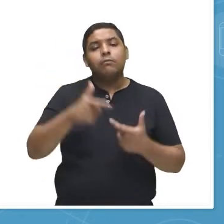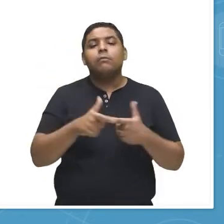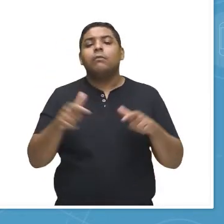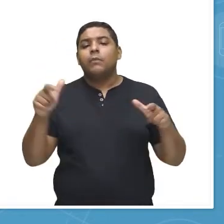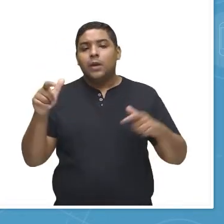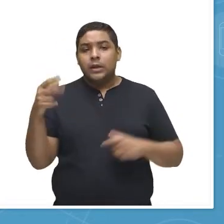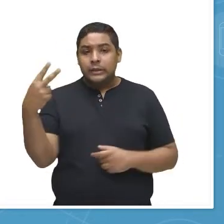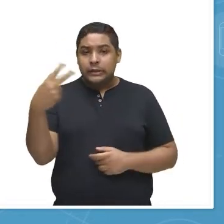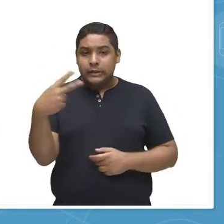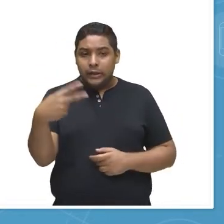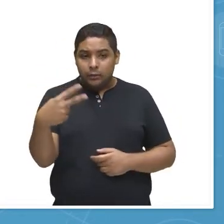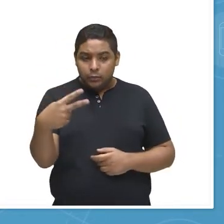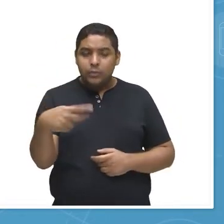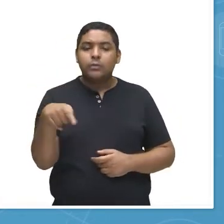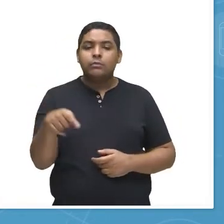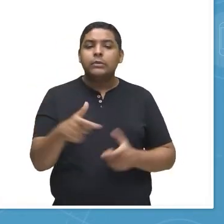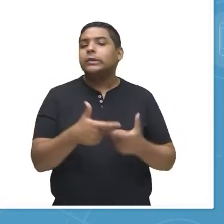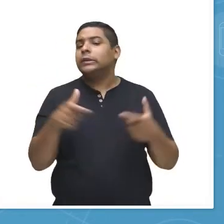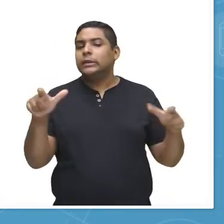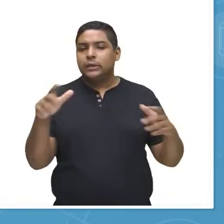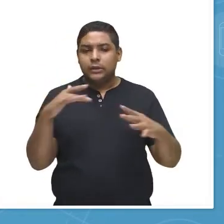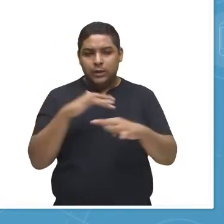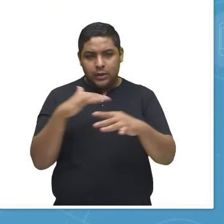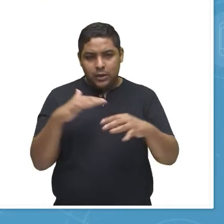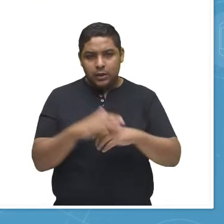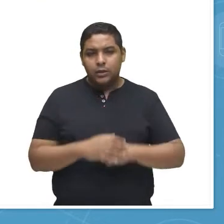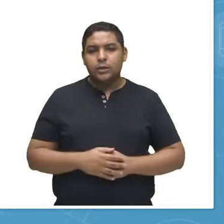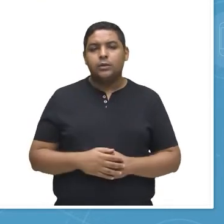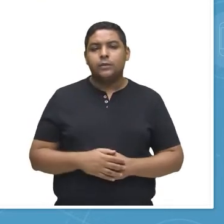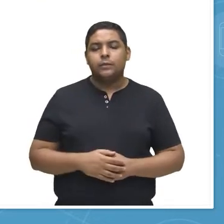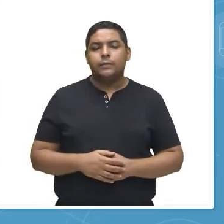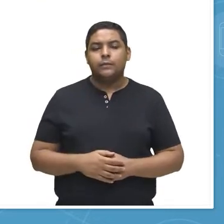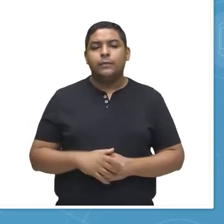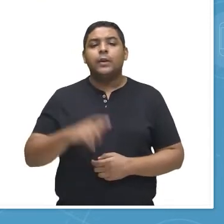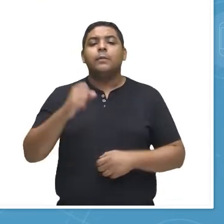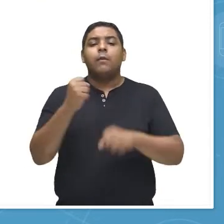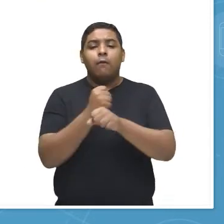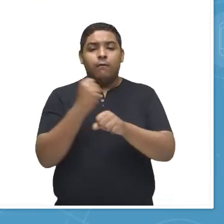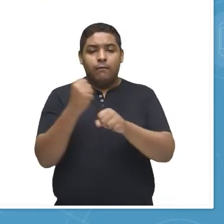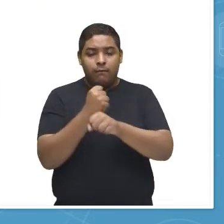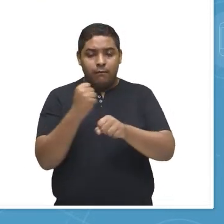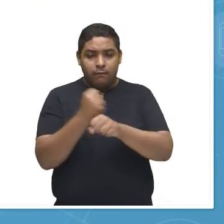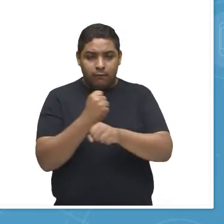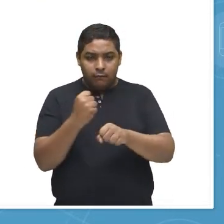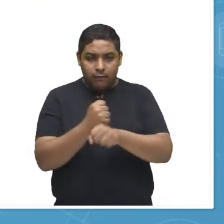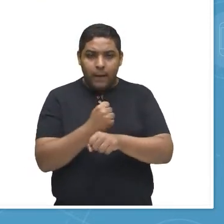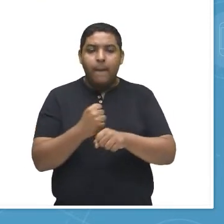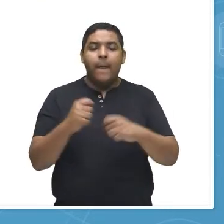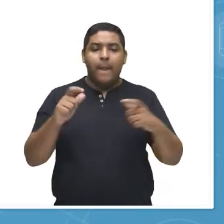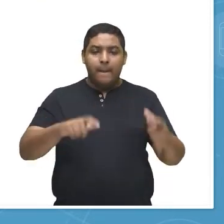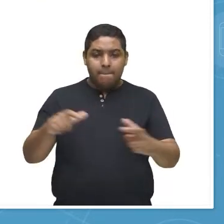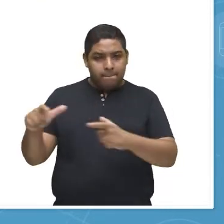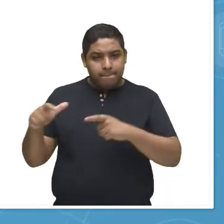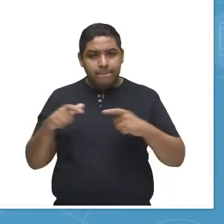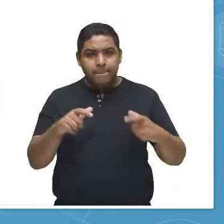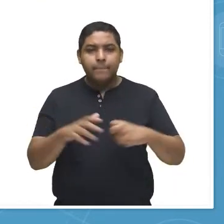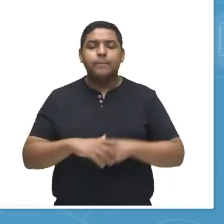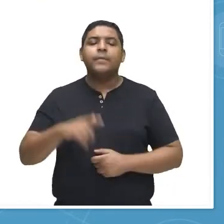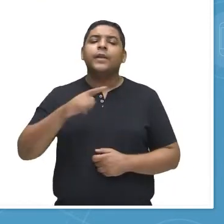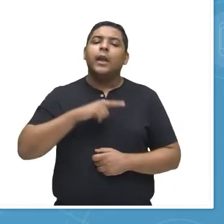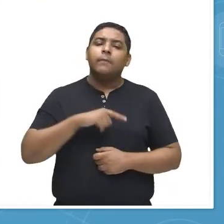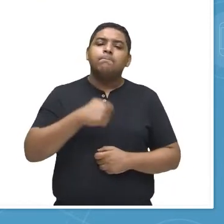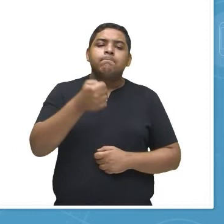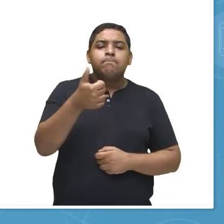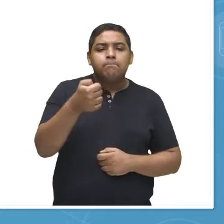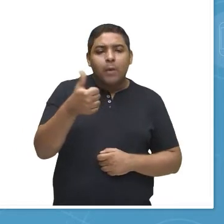maior cidade, né? Com número de habitantes e infraestrutura. Então, apesar de ter menos acesso